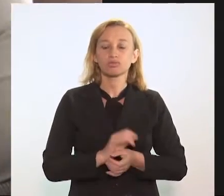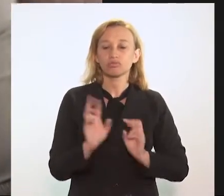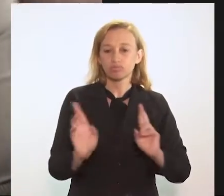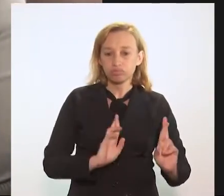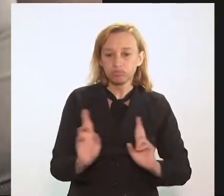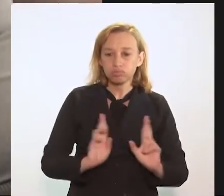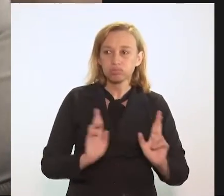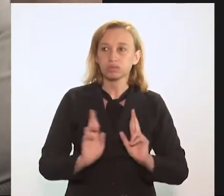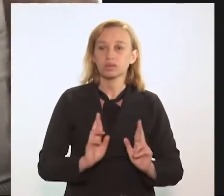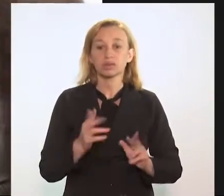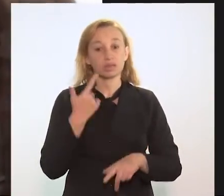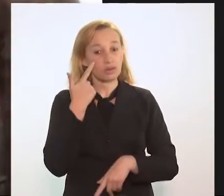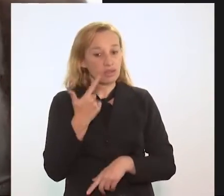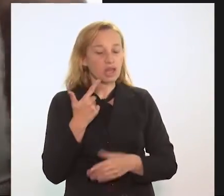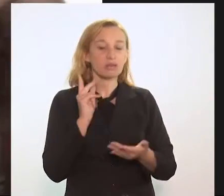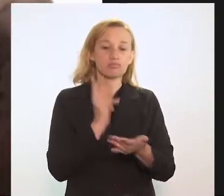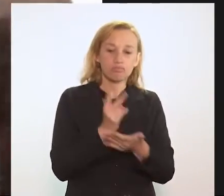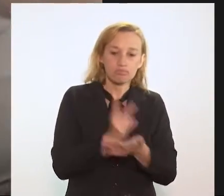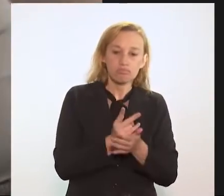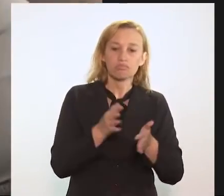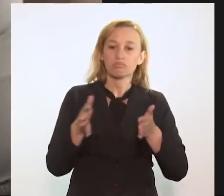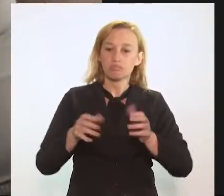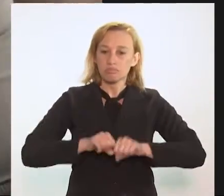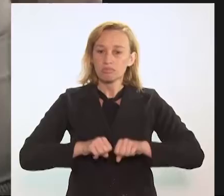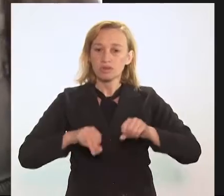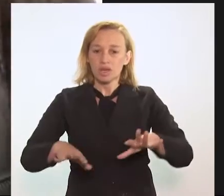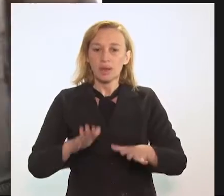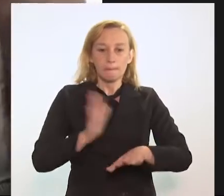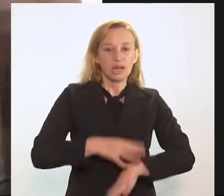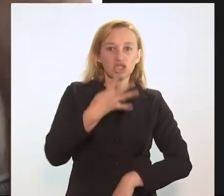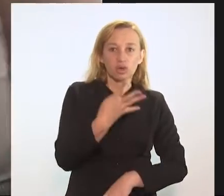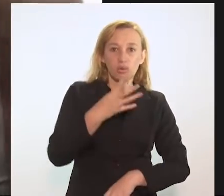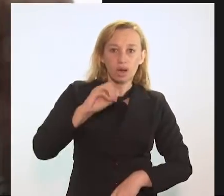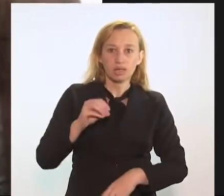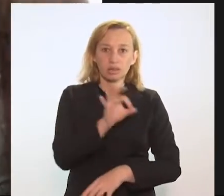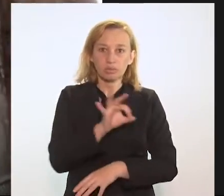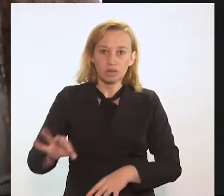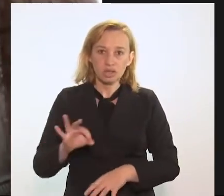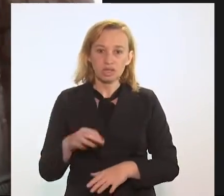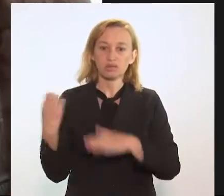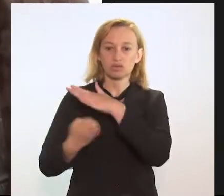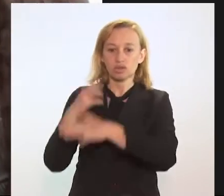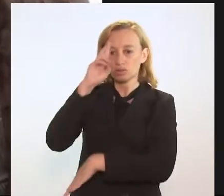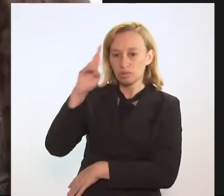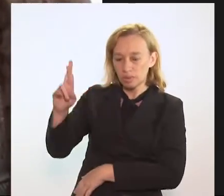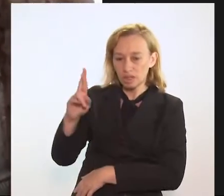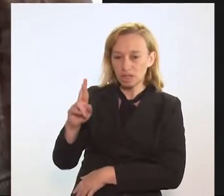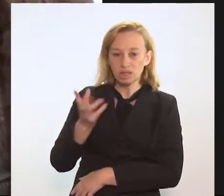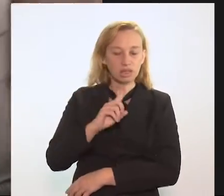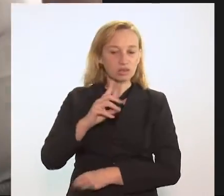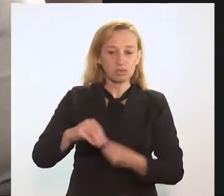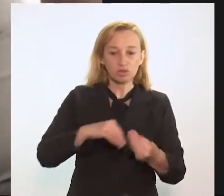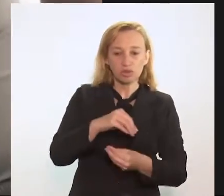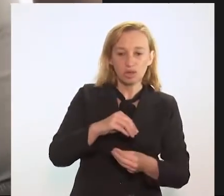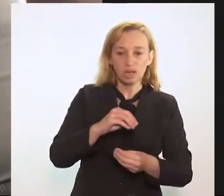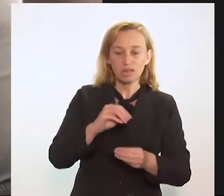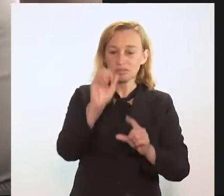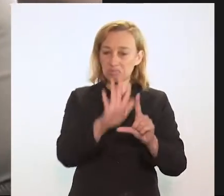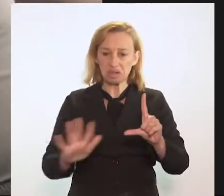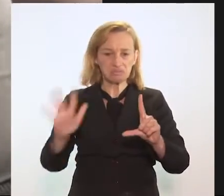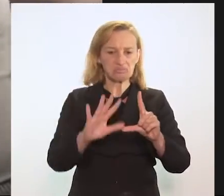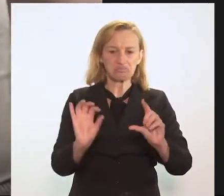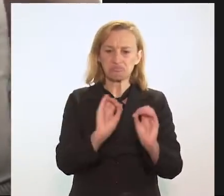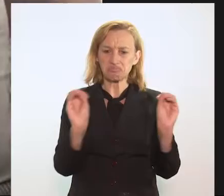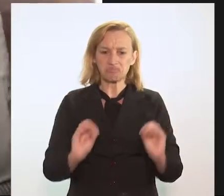né, de penetração. Você vê que mesmo com a pandemia, você teve ali mais de 40% dos empresários fluminenses não